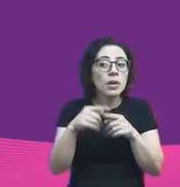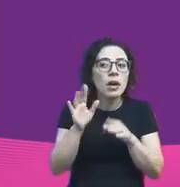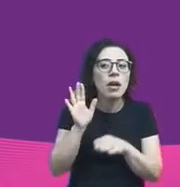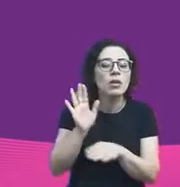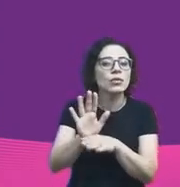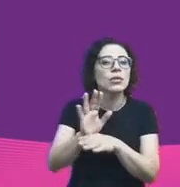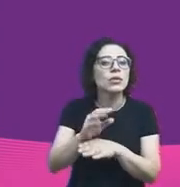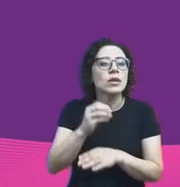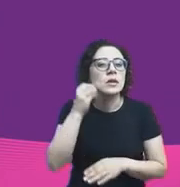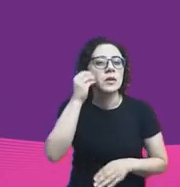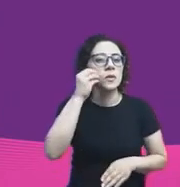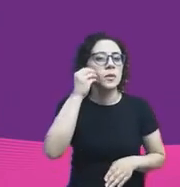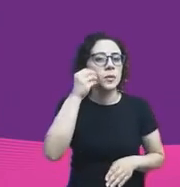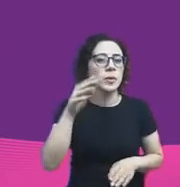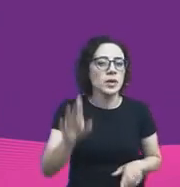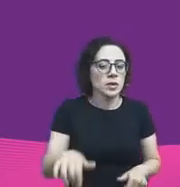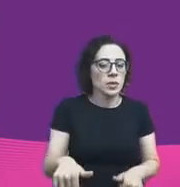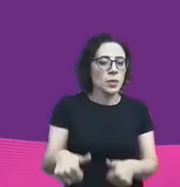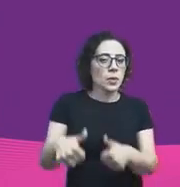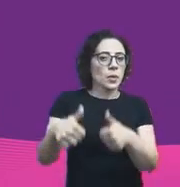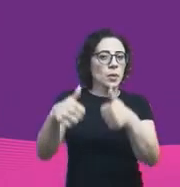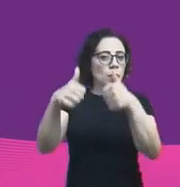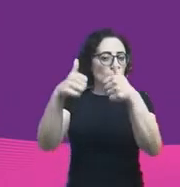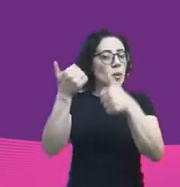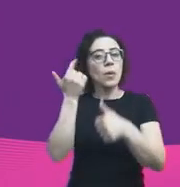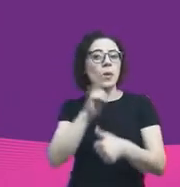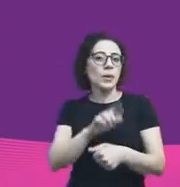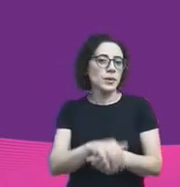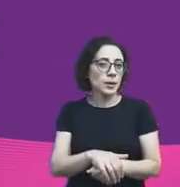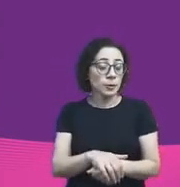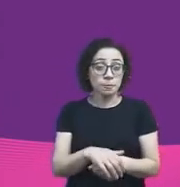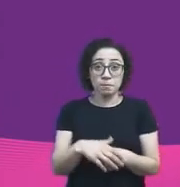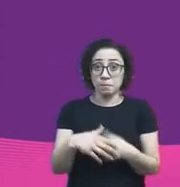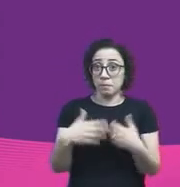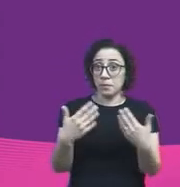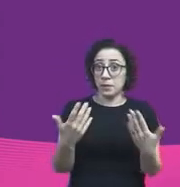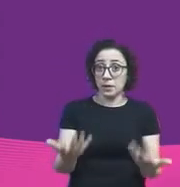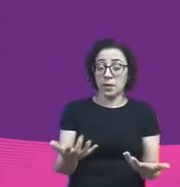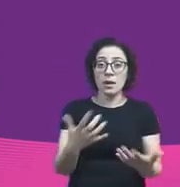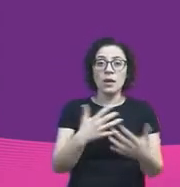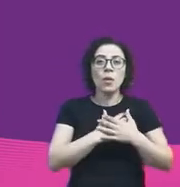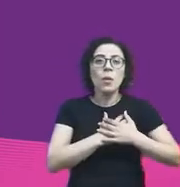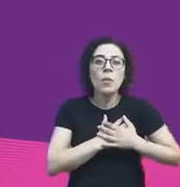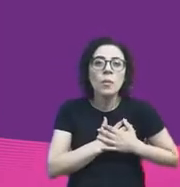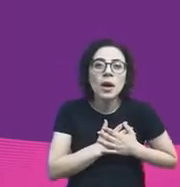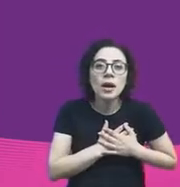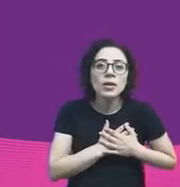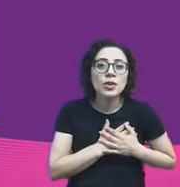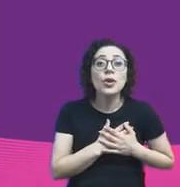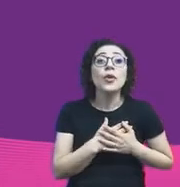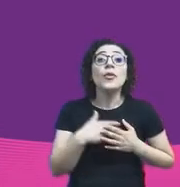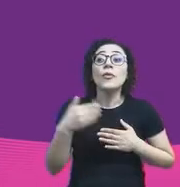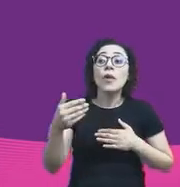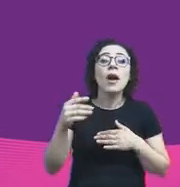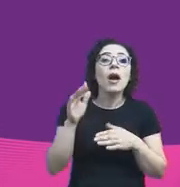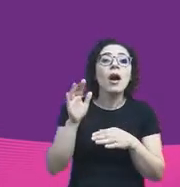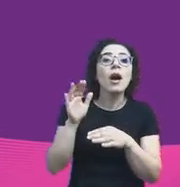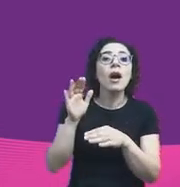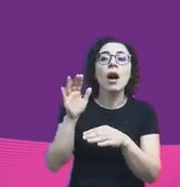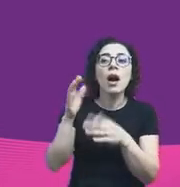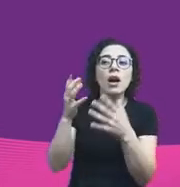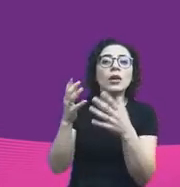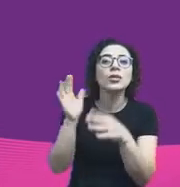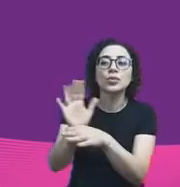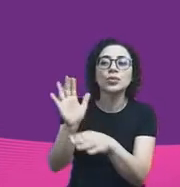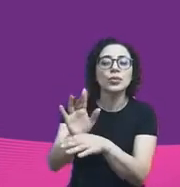instituições que a praticam. Tá? Então, na verdade, a compaixão aumenta a aderência à medicação,